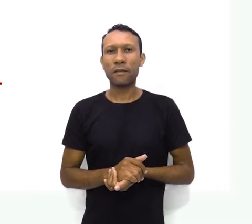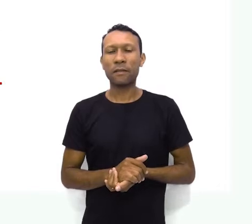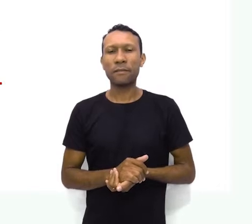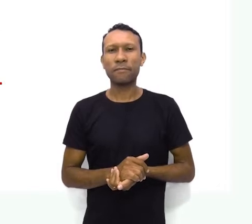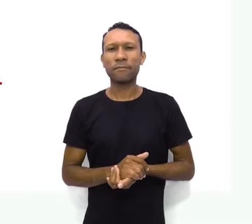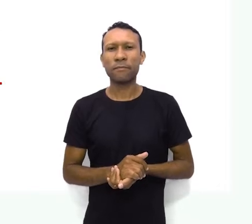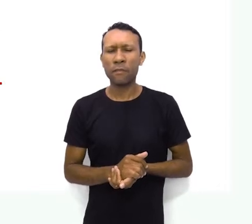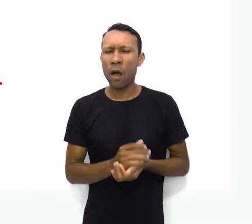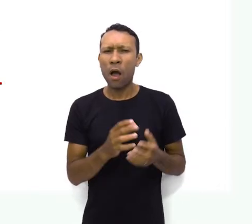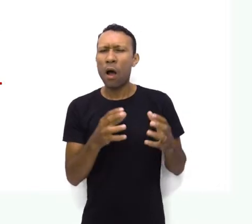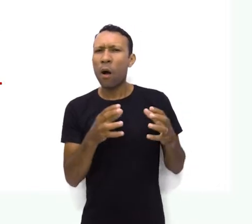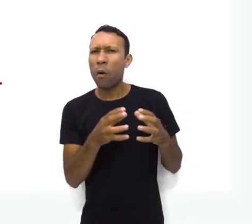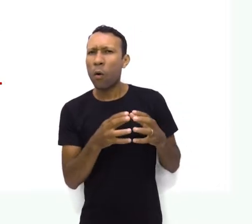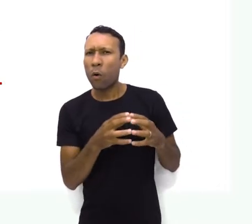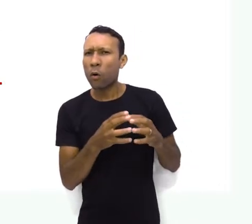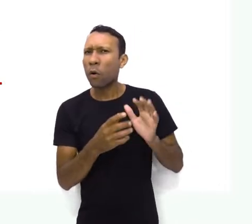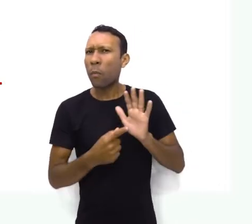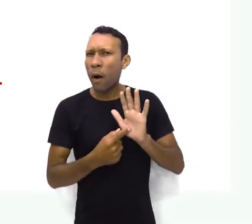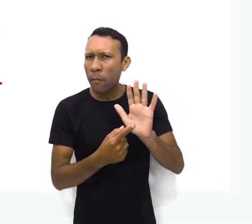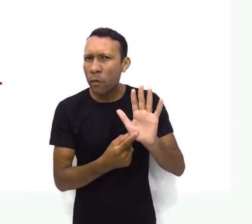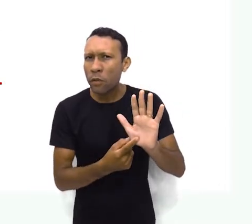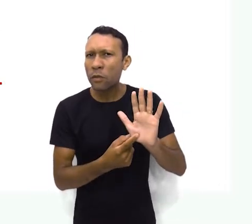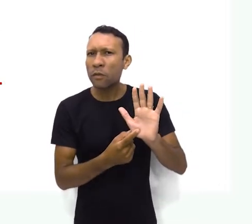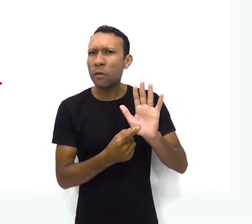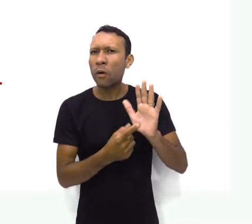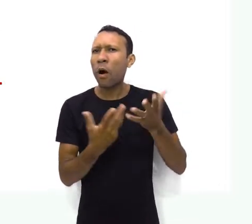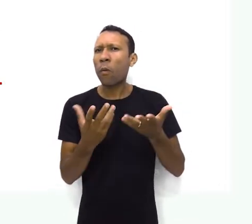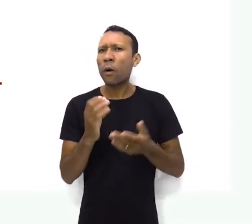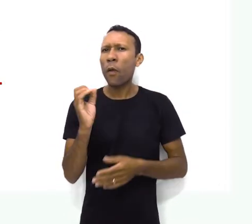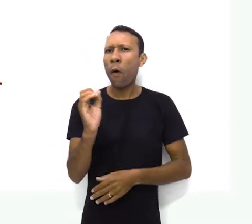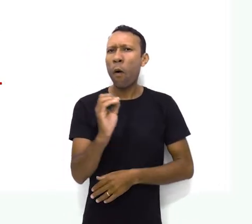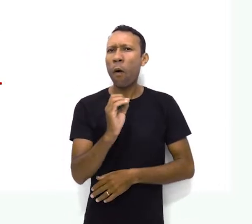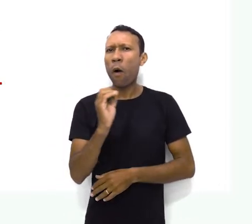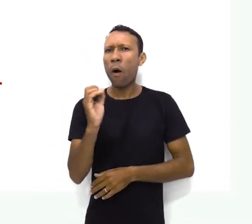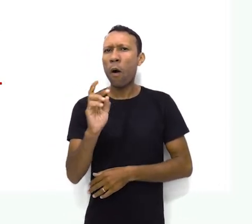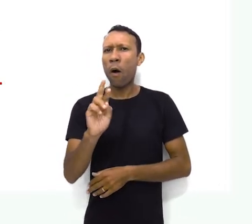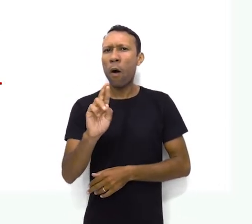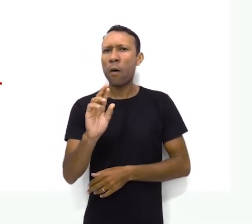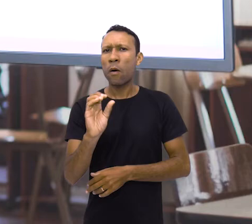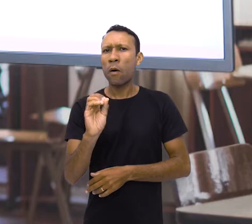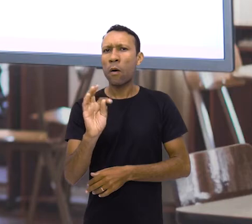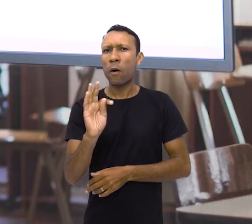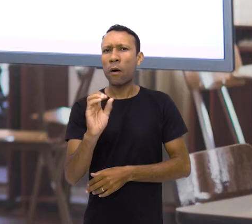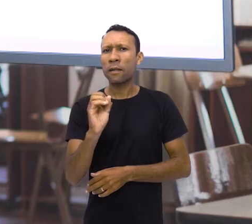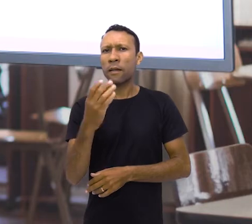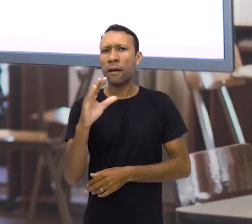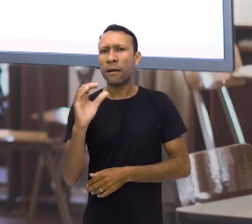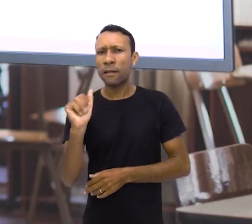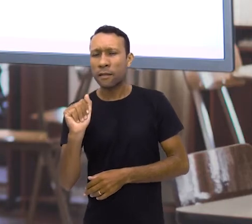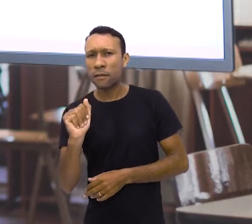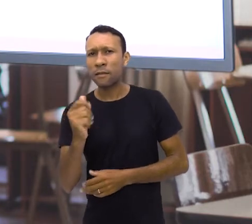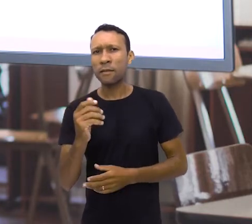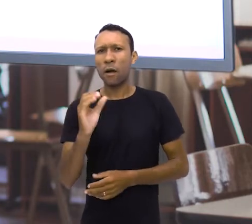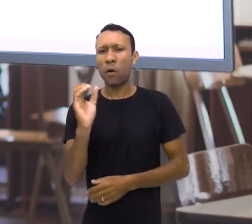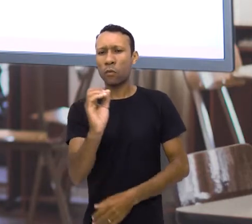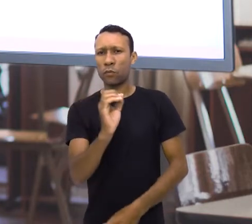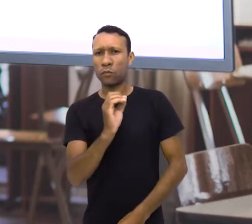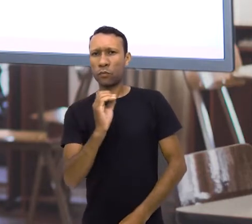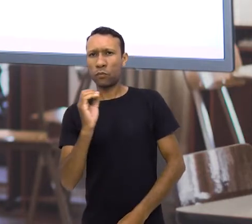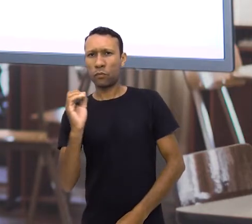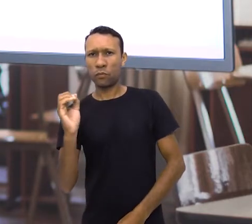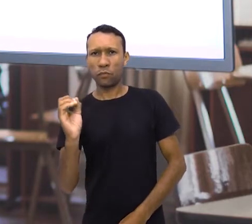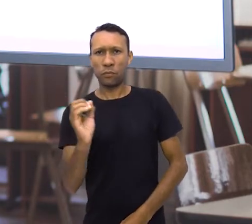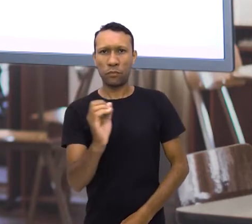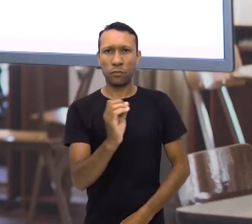Alguma equipe representou a figura simétrica por rotação no painel e por reflexão. Rotação, quando a figura gira.